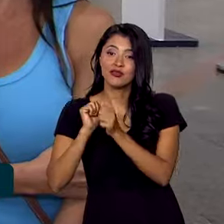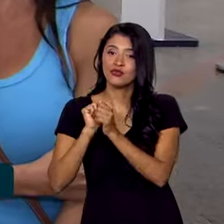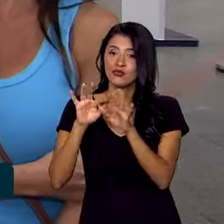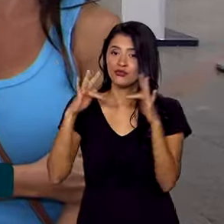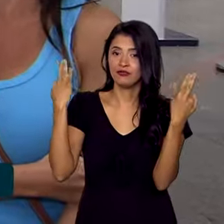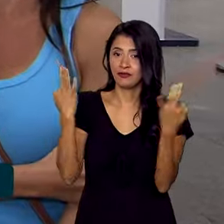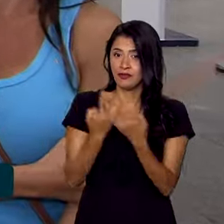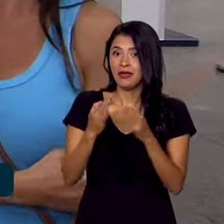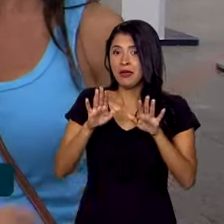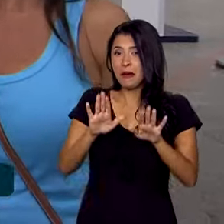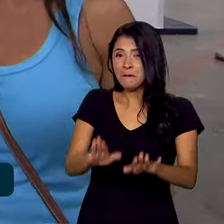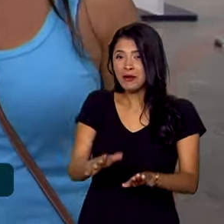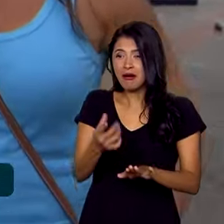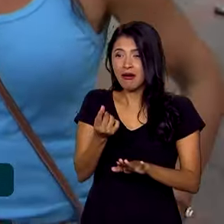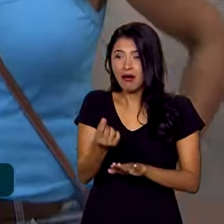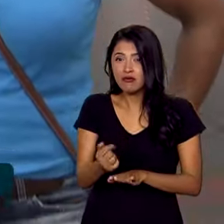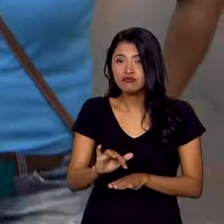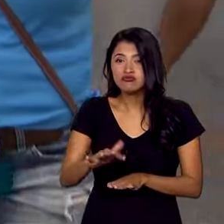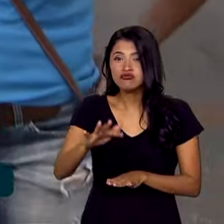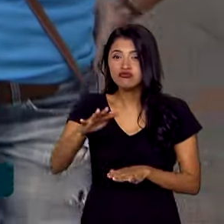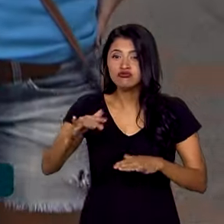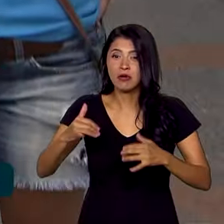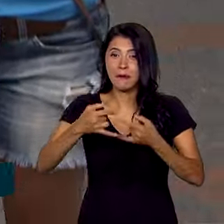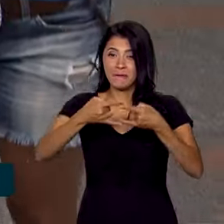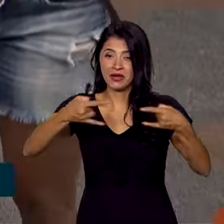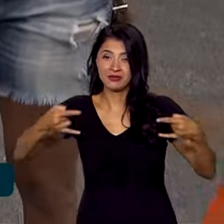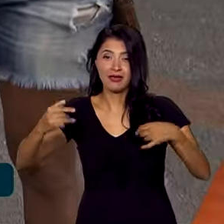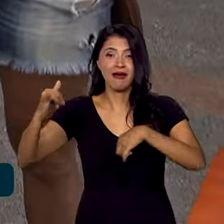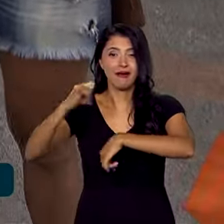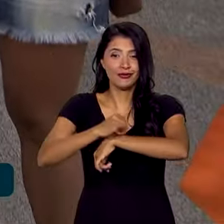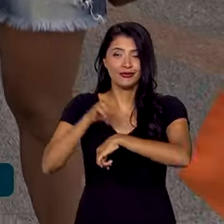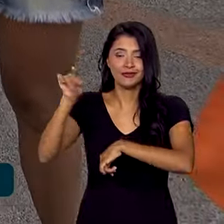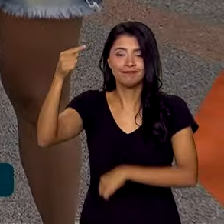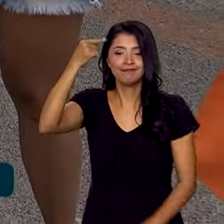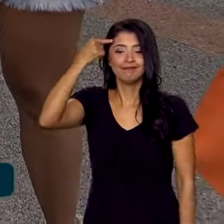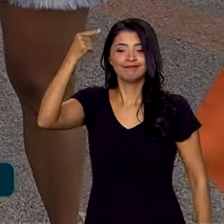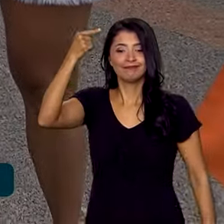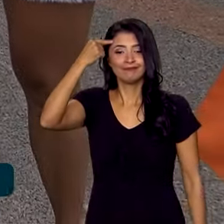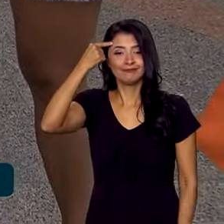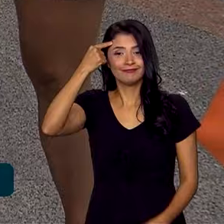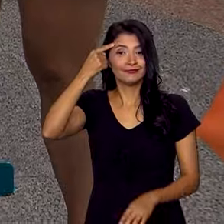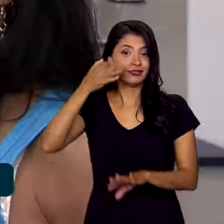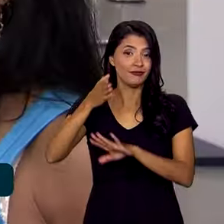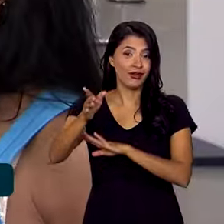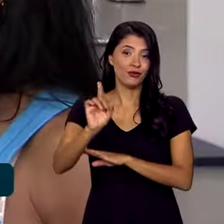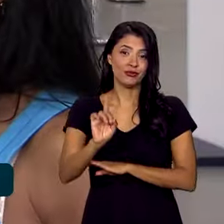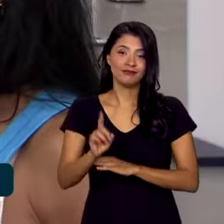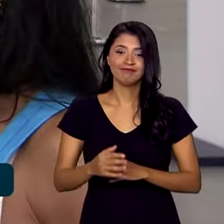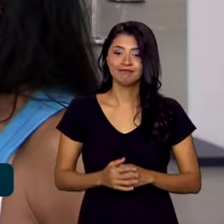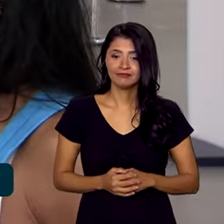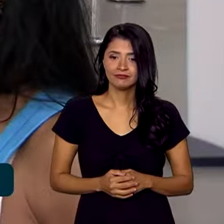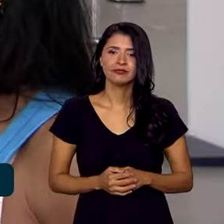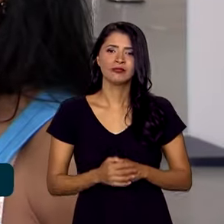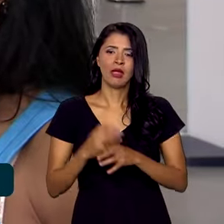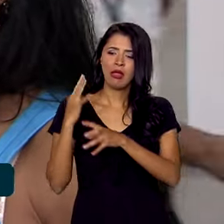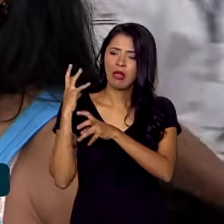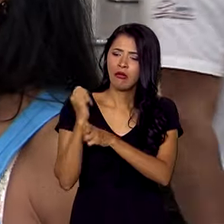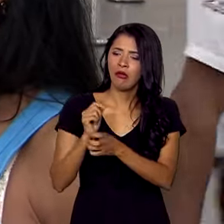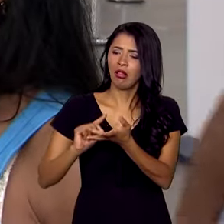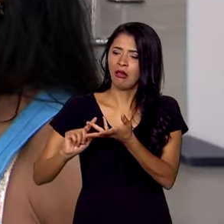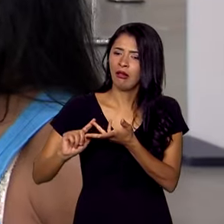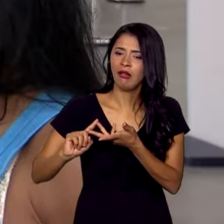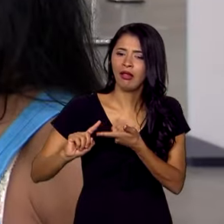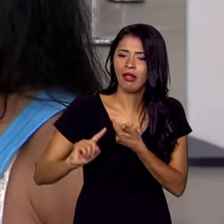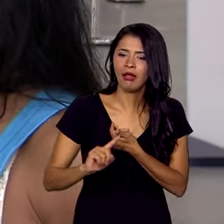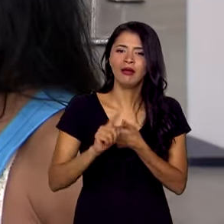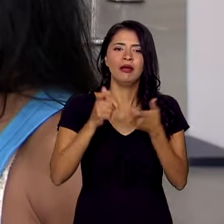família. Mas o preço das passagens aéreas tem feito ele pensar duas vezes. Fazer muita conta, não